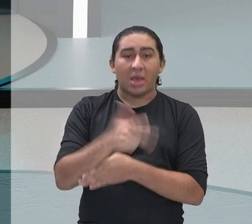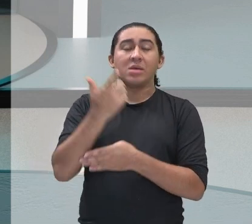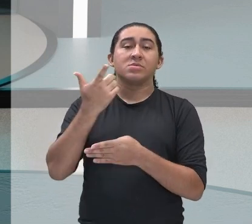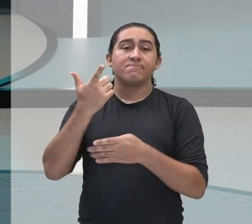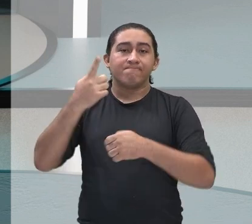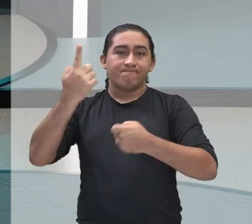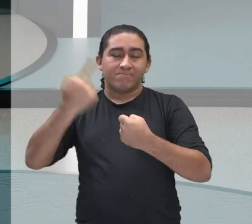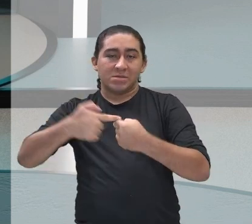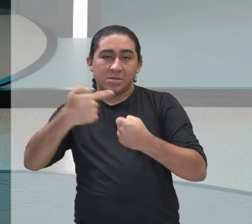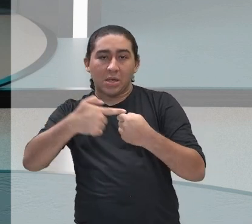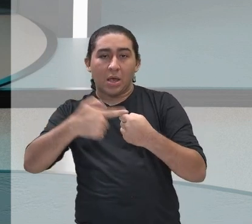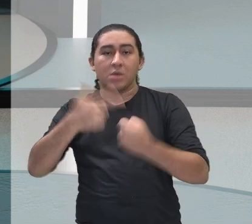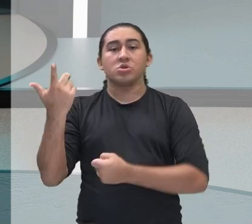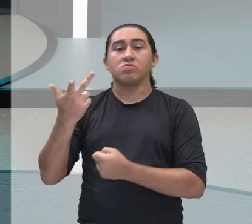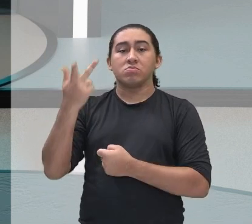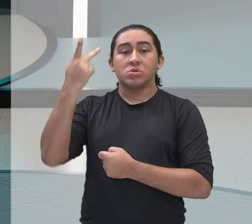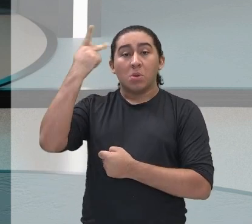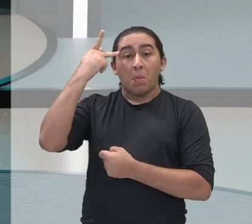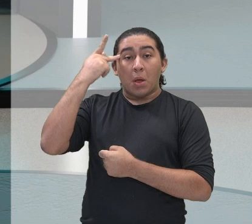esse período,